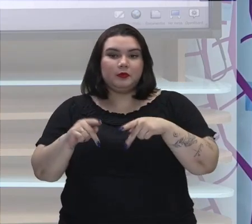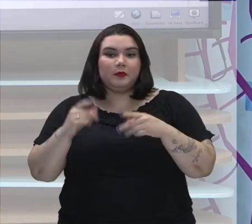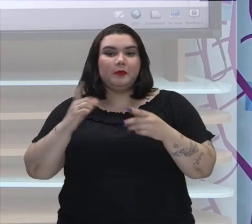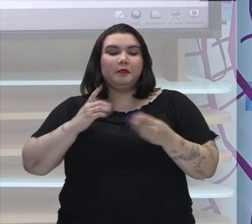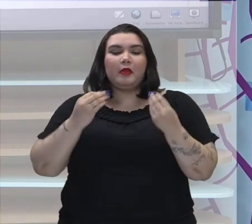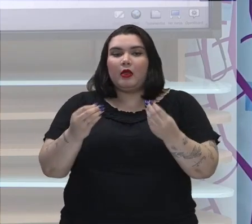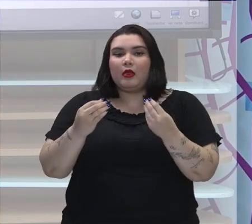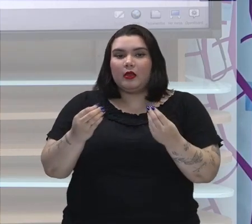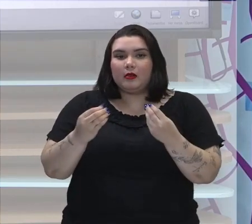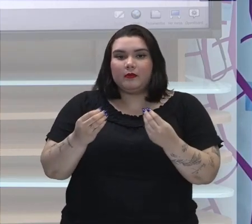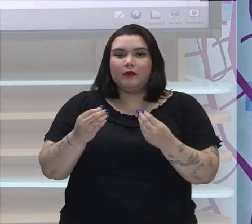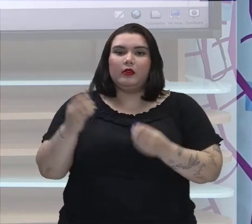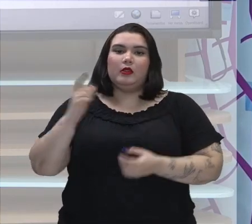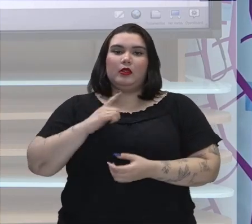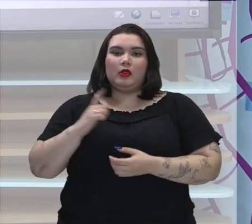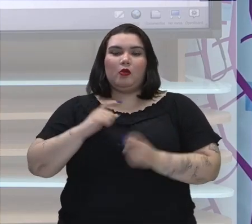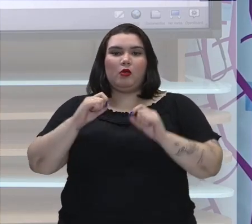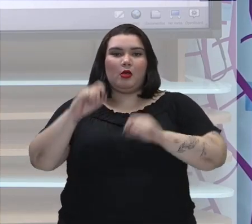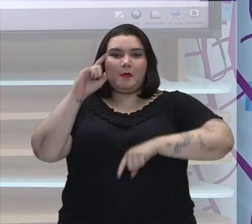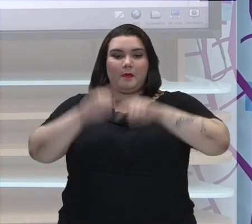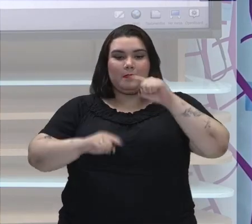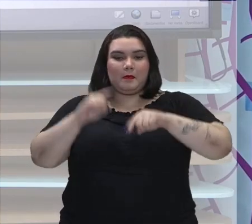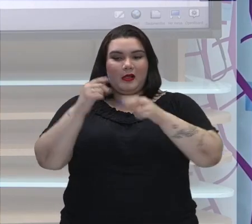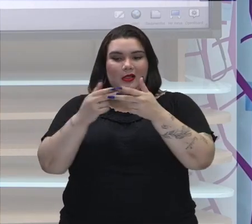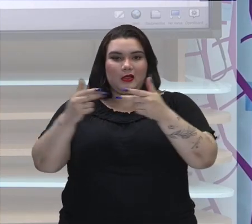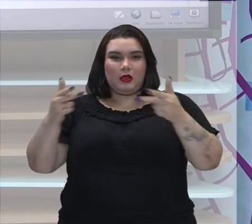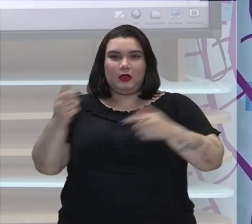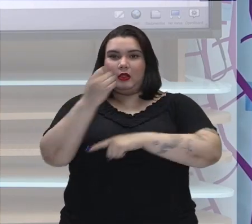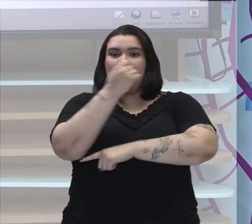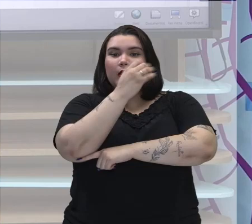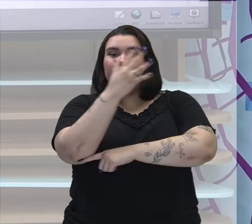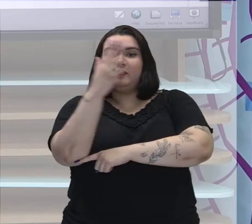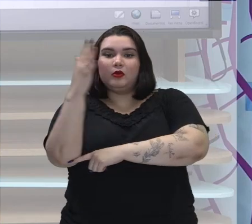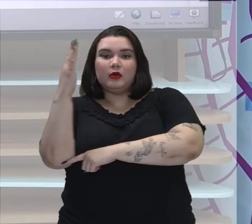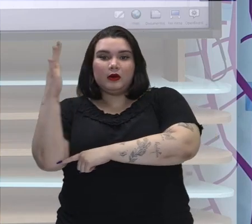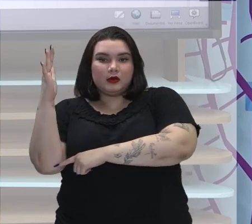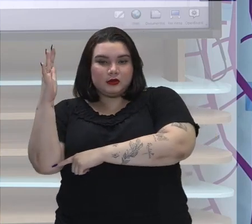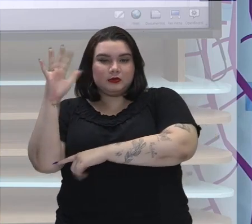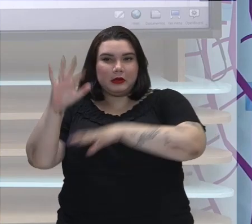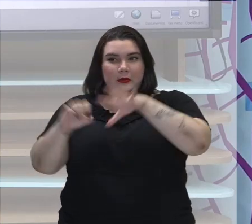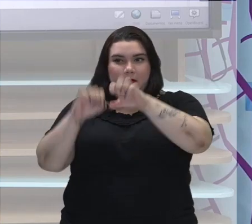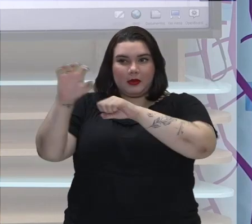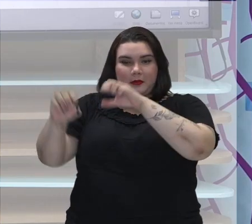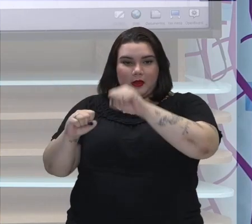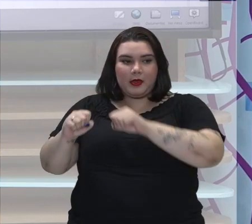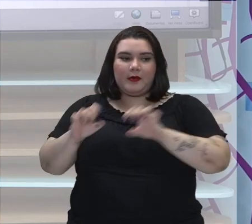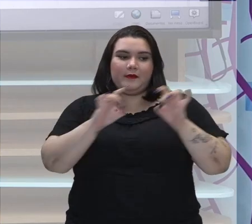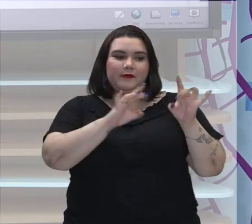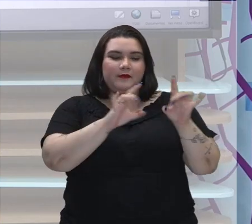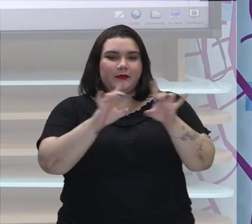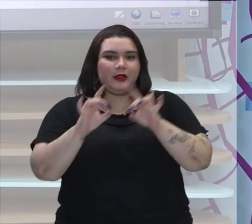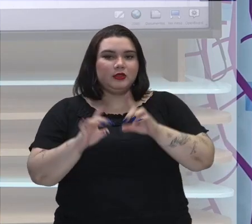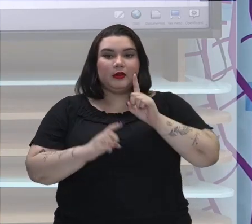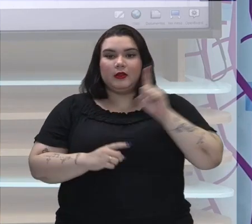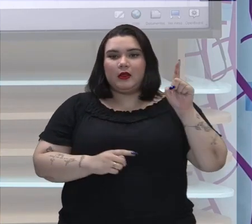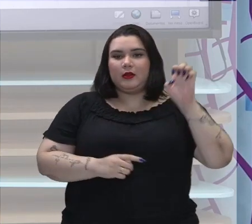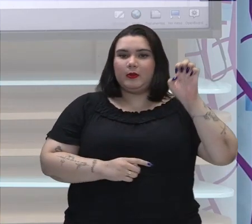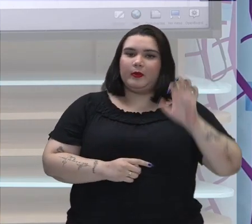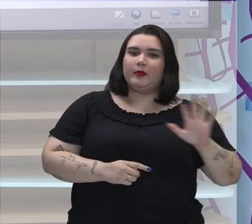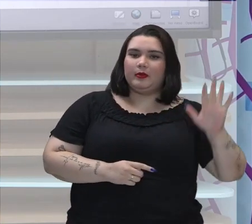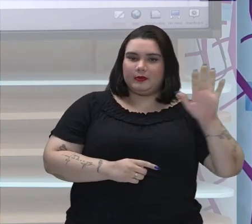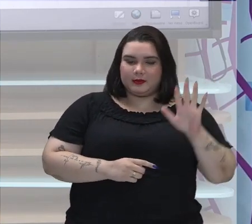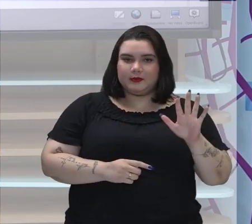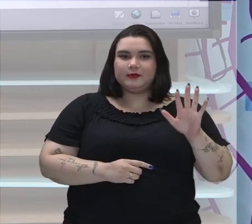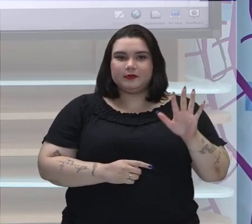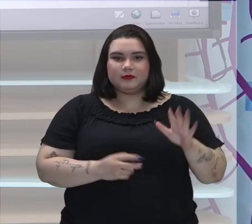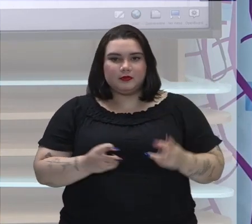quê? Arrecadar produtos na floresta para serem comercializados na Europa. Para você ver